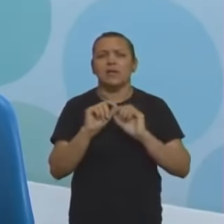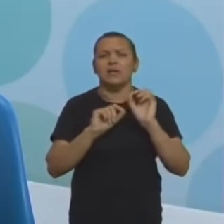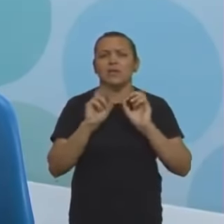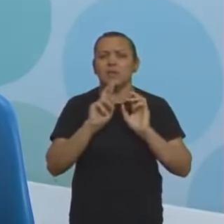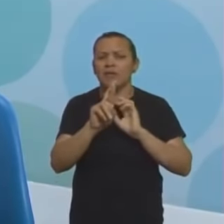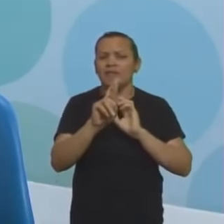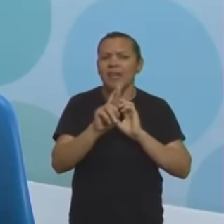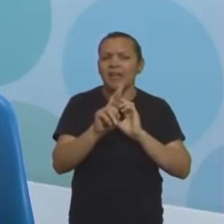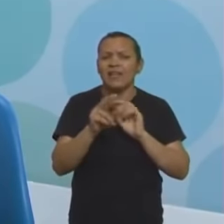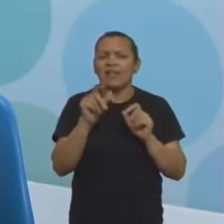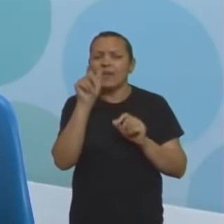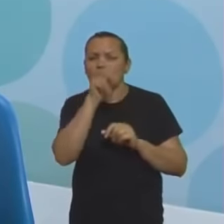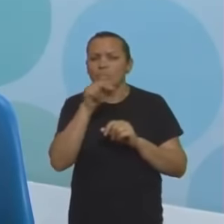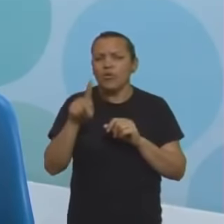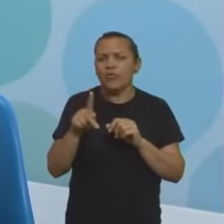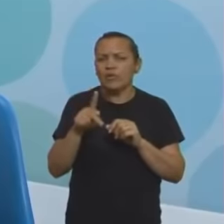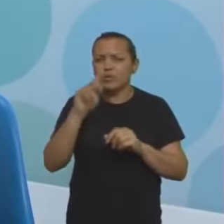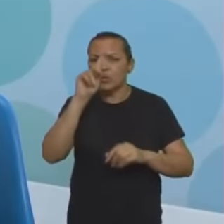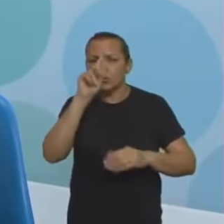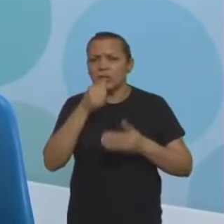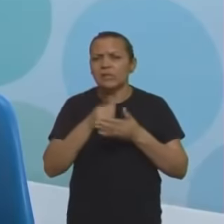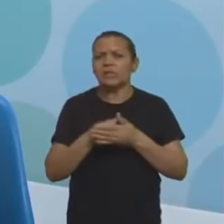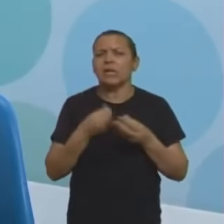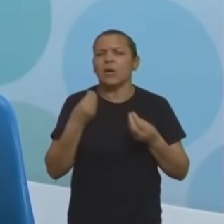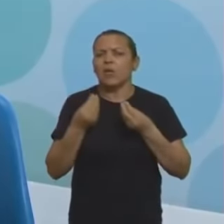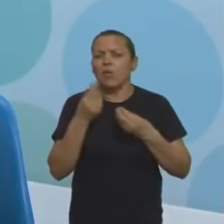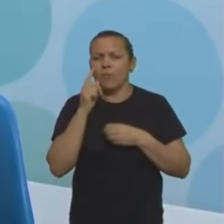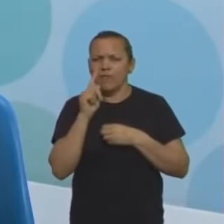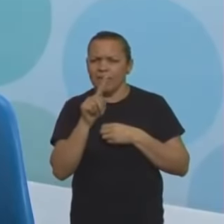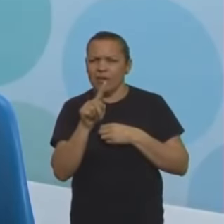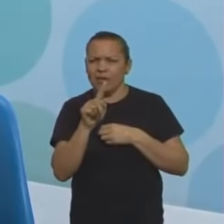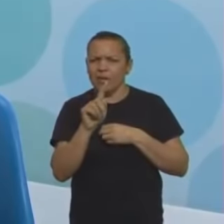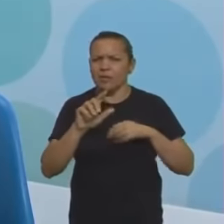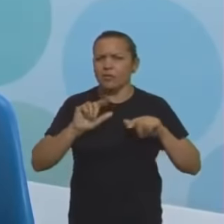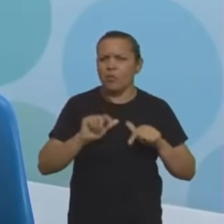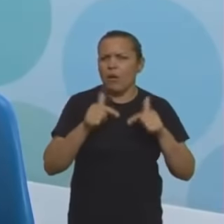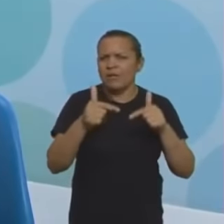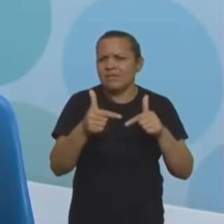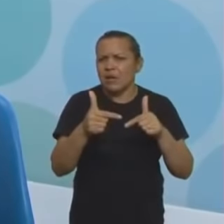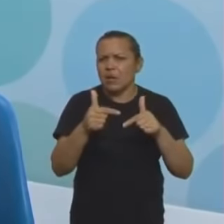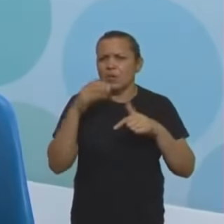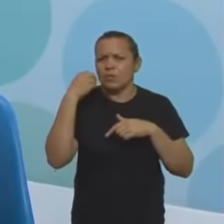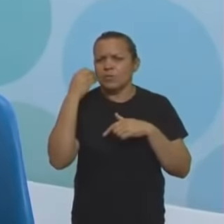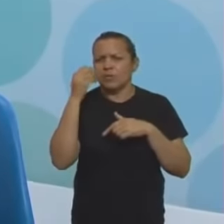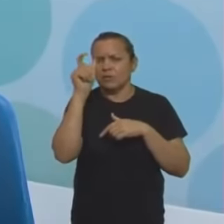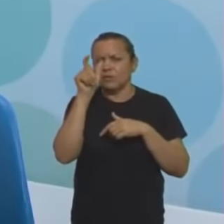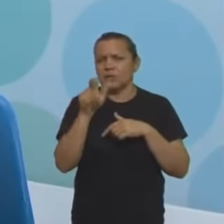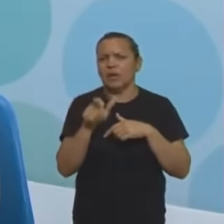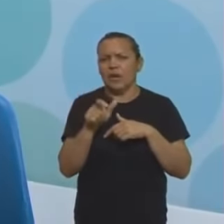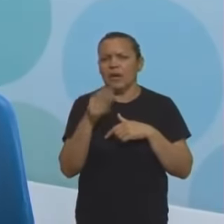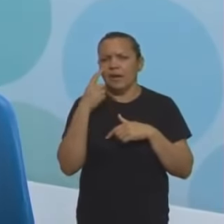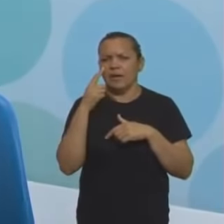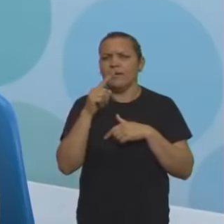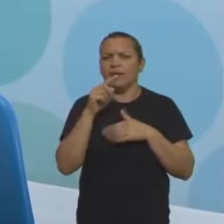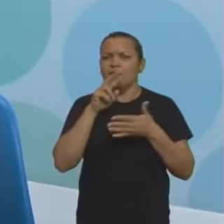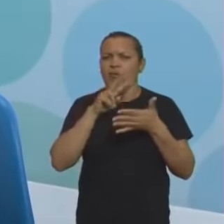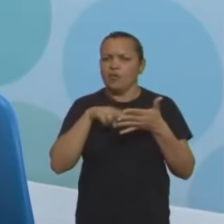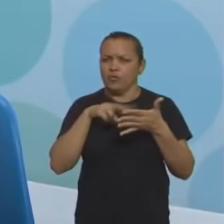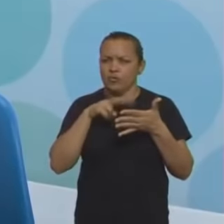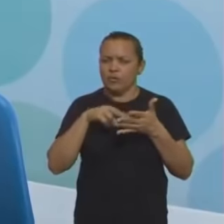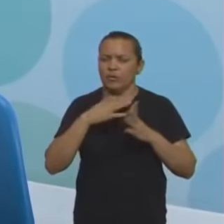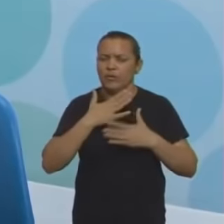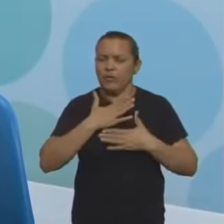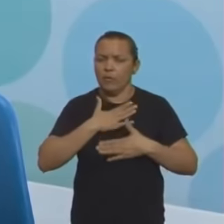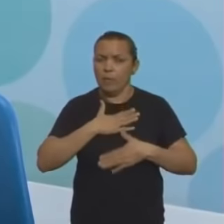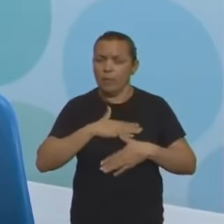que vocês, enquanto professores, tomariam presenciando uma situação como essa, tá? Eu vou ler bem